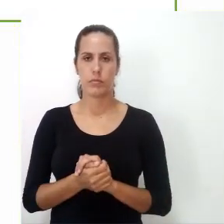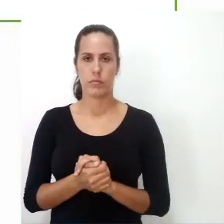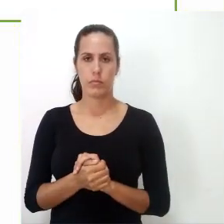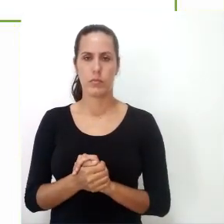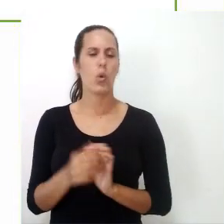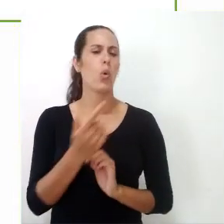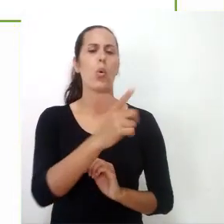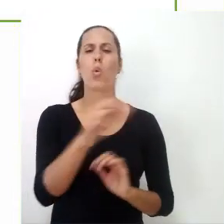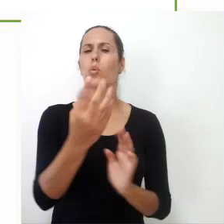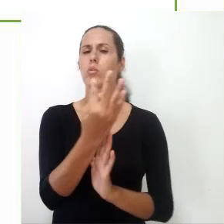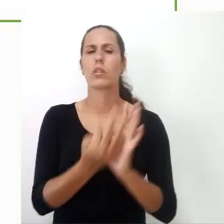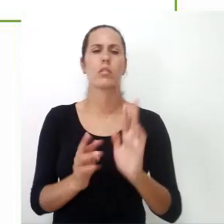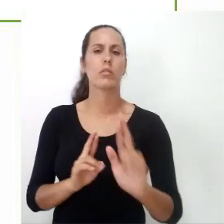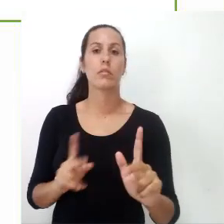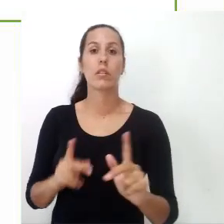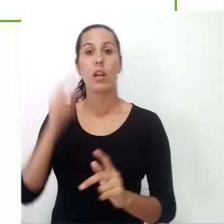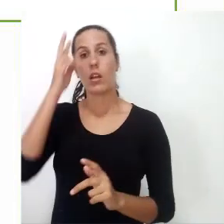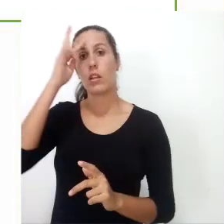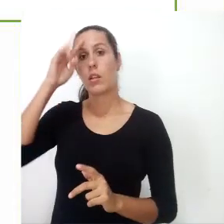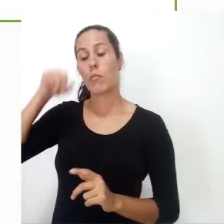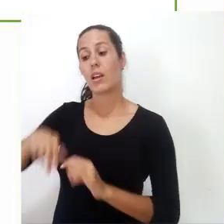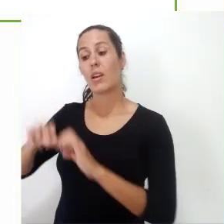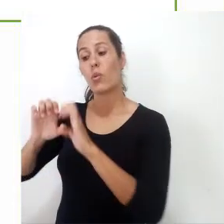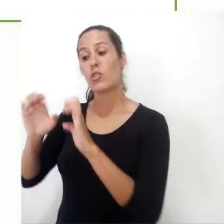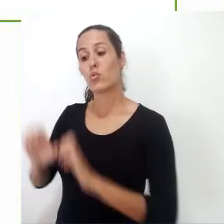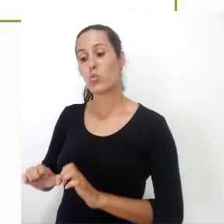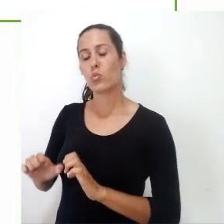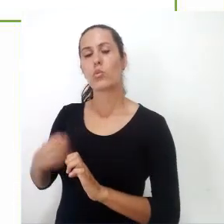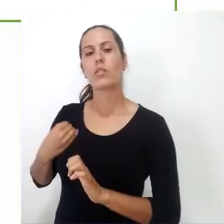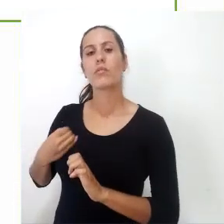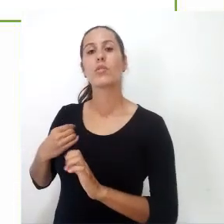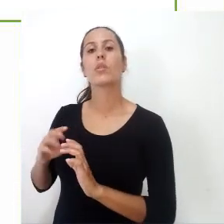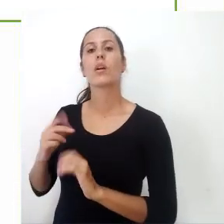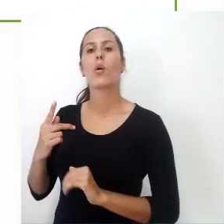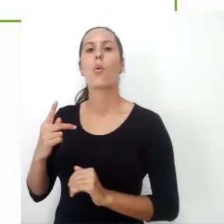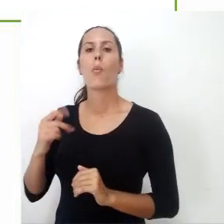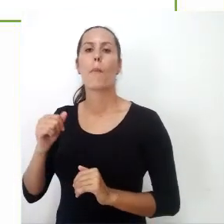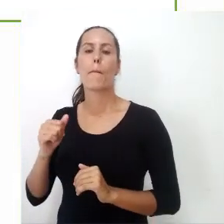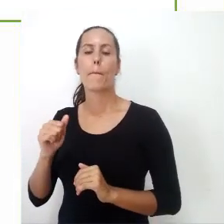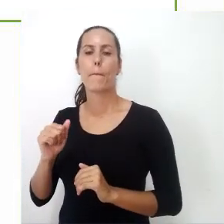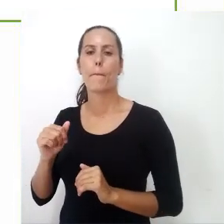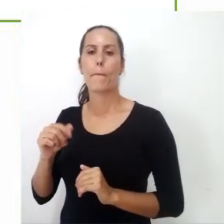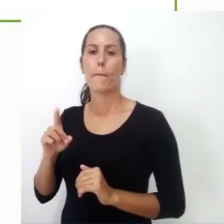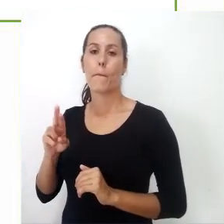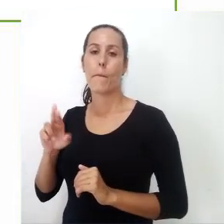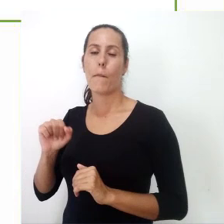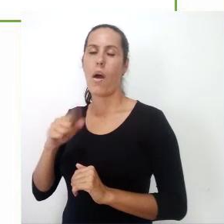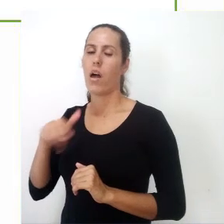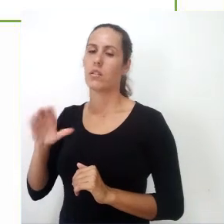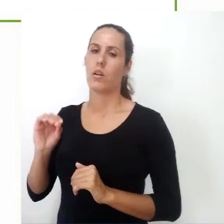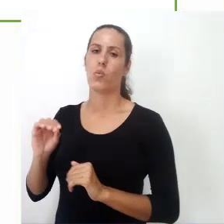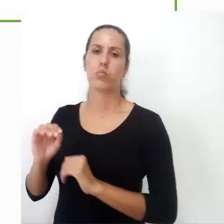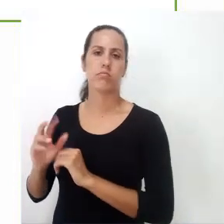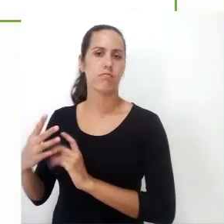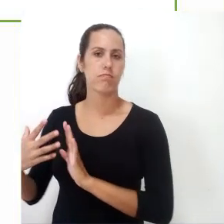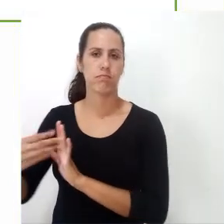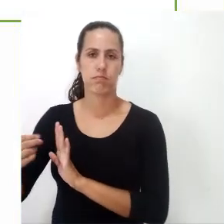diferenciá-lo de um outro texto, certo? E lembrar que há um padrão, há uma estrutura,